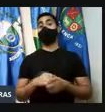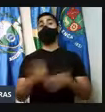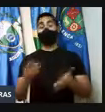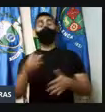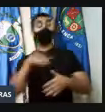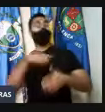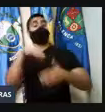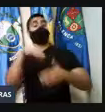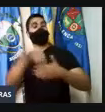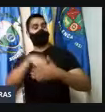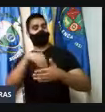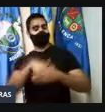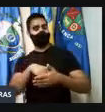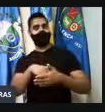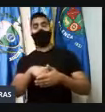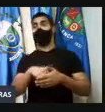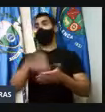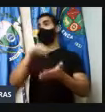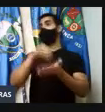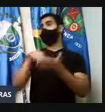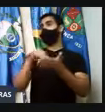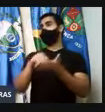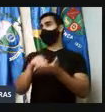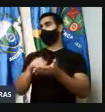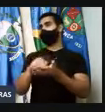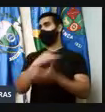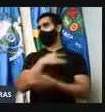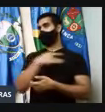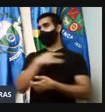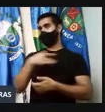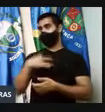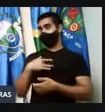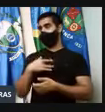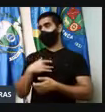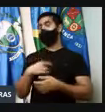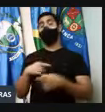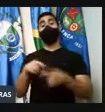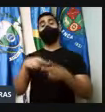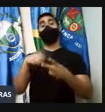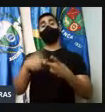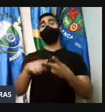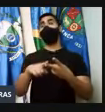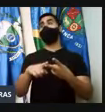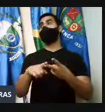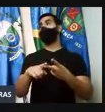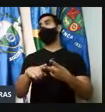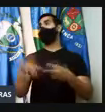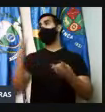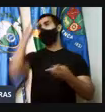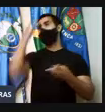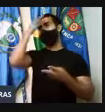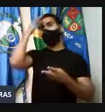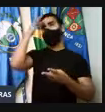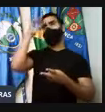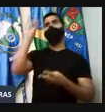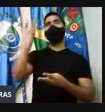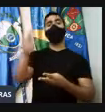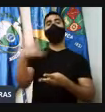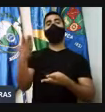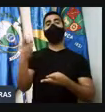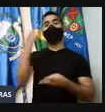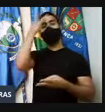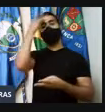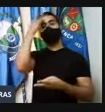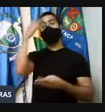a convocação da secretária de saúde, é isso, vereador? A secretária de saúde e qual a pessoa específica...